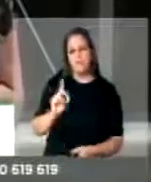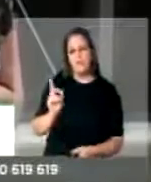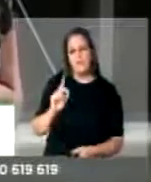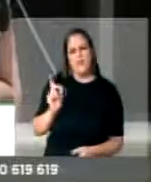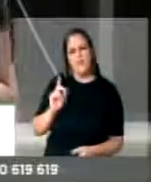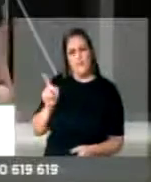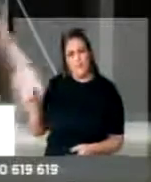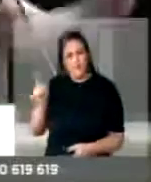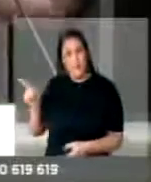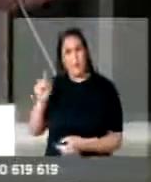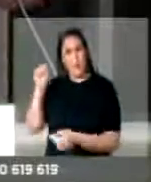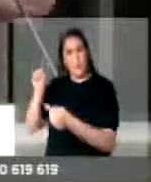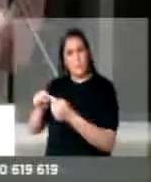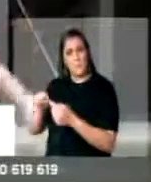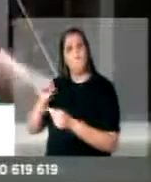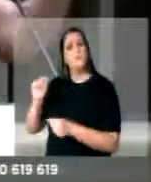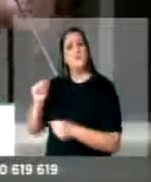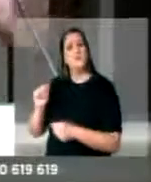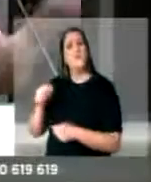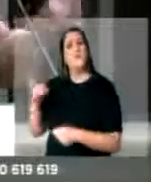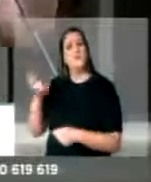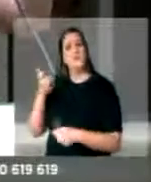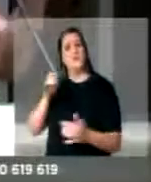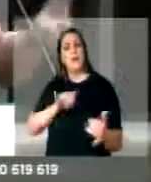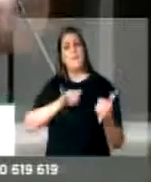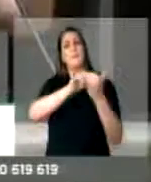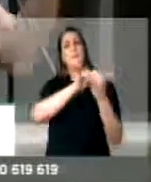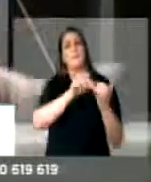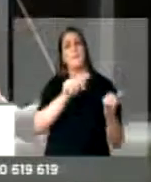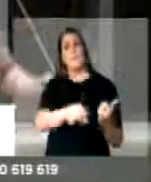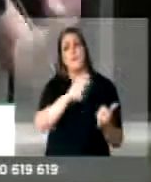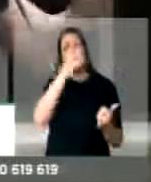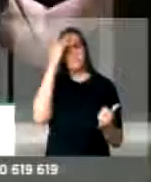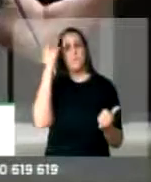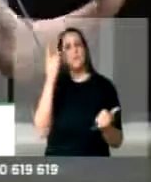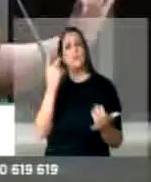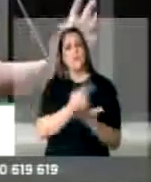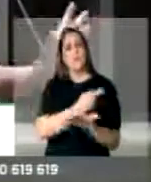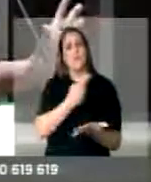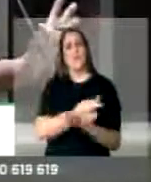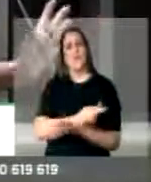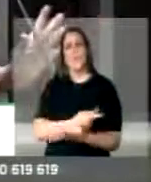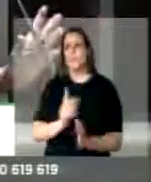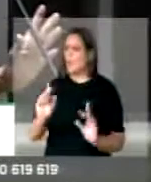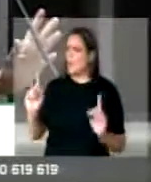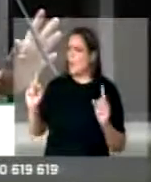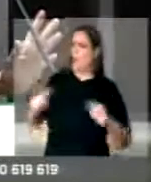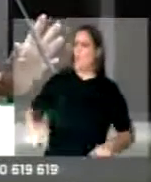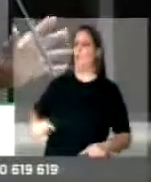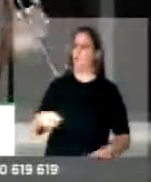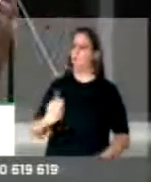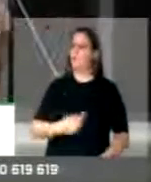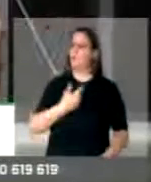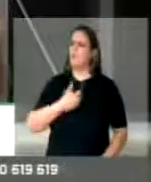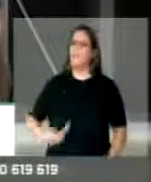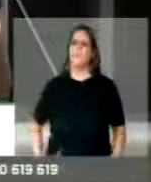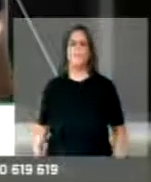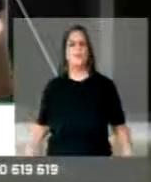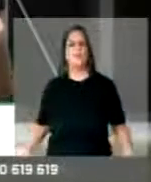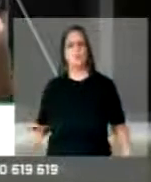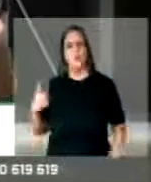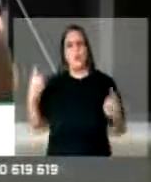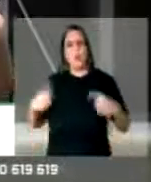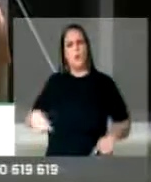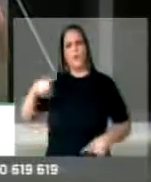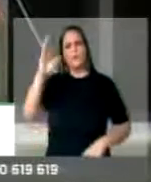perpetrar uma anistia que afronta esse próprio Estado de Direito e que afronta este país. Eu faço